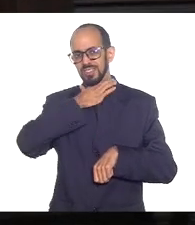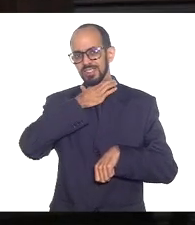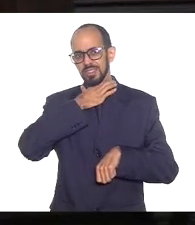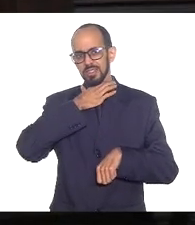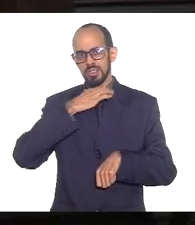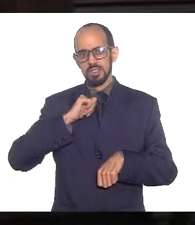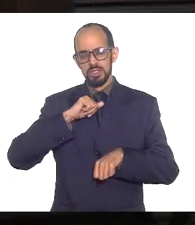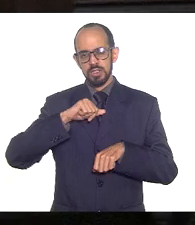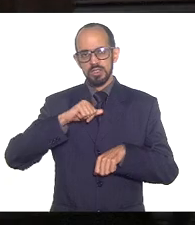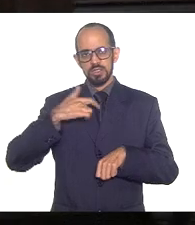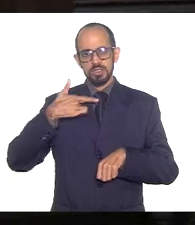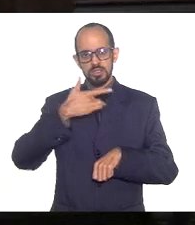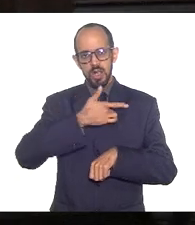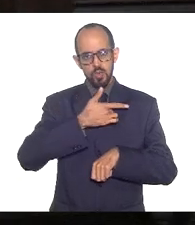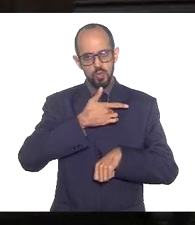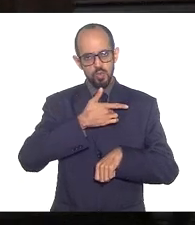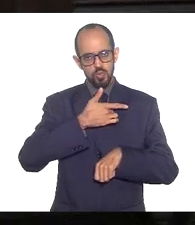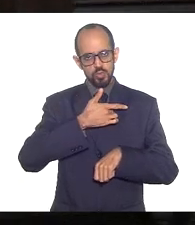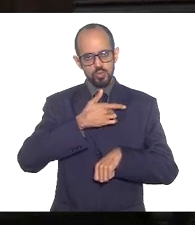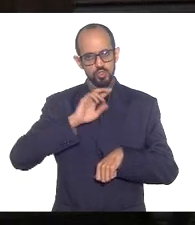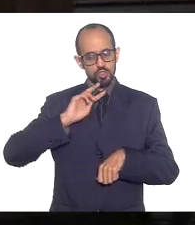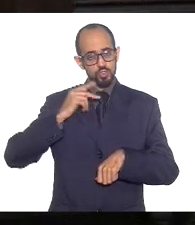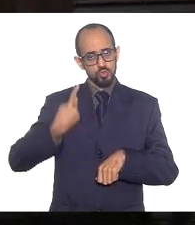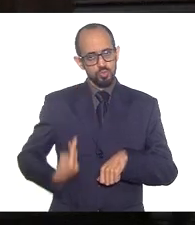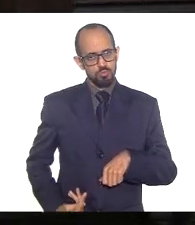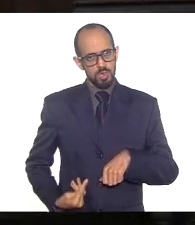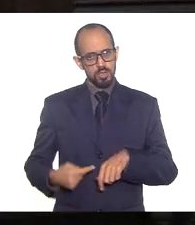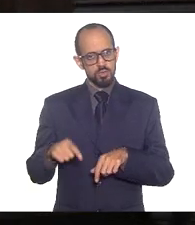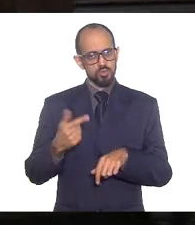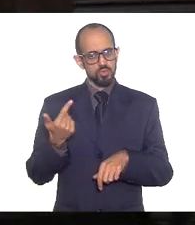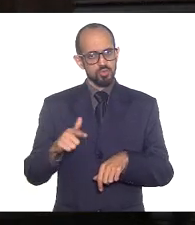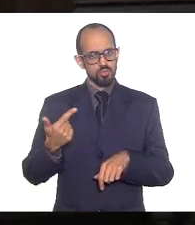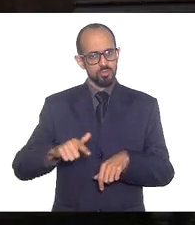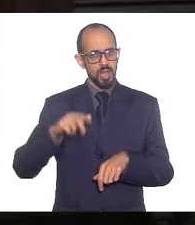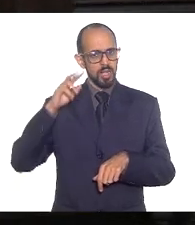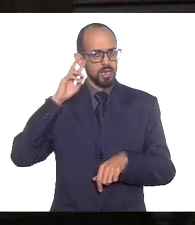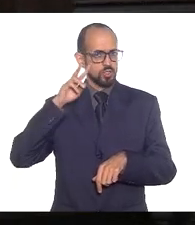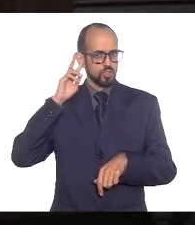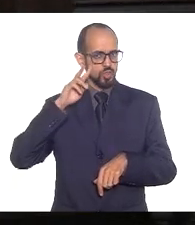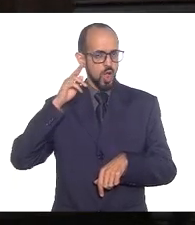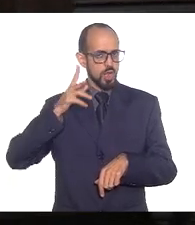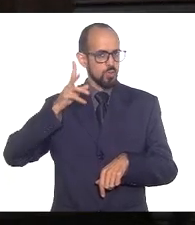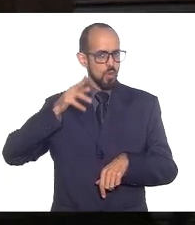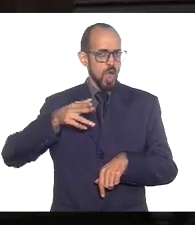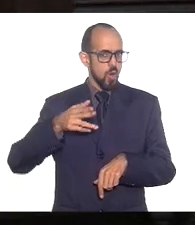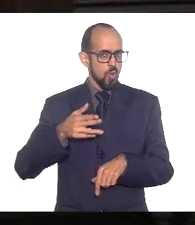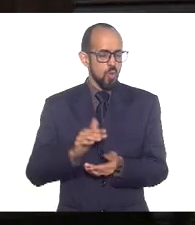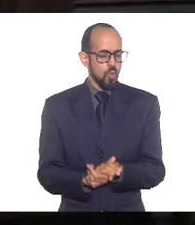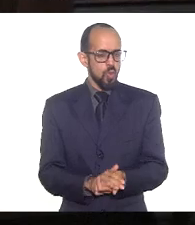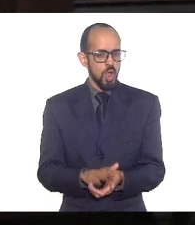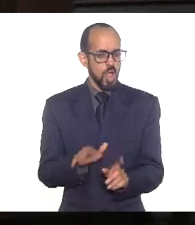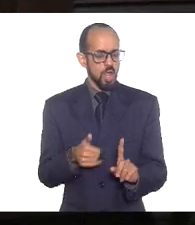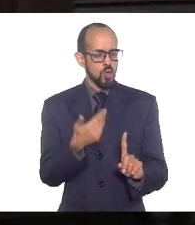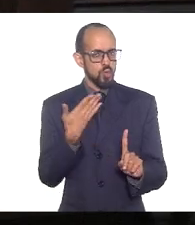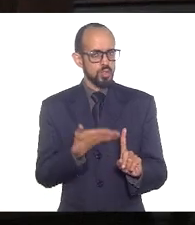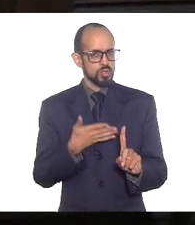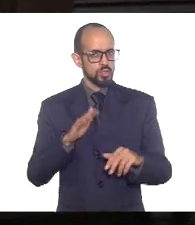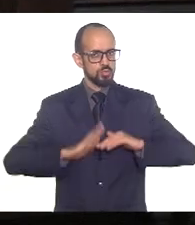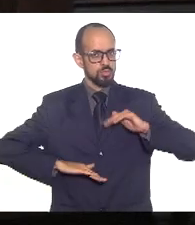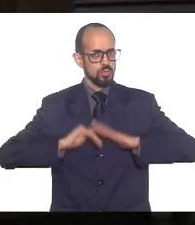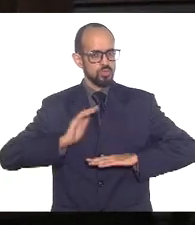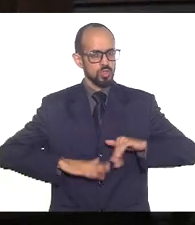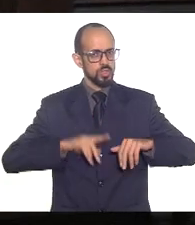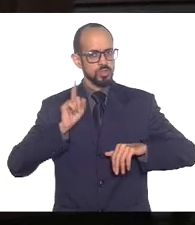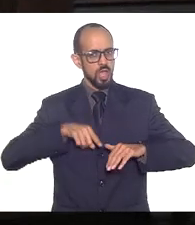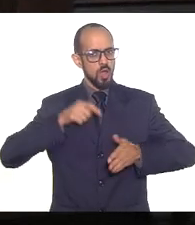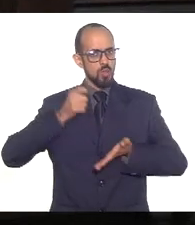uma crise humanitária sem precedentes reconhecer e valorizar os profissionais da saúde é mais